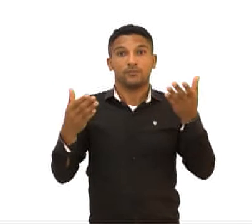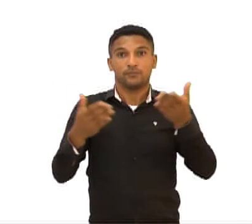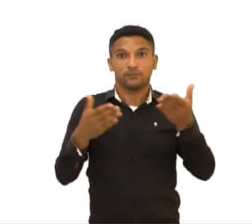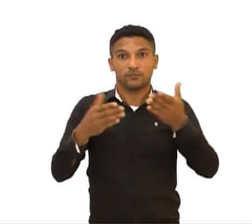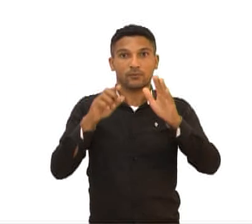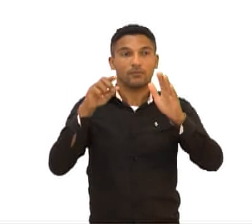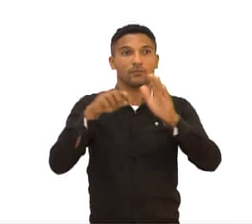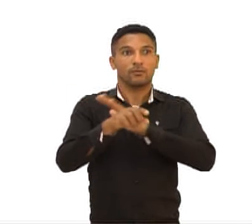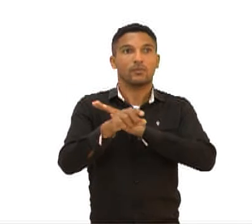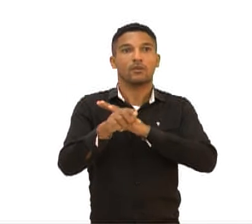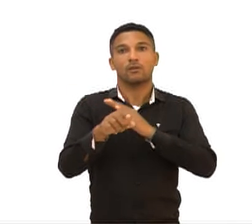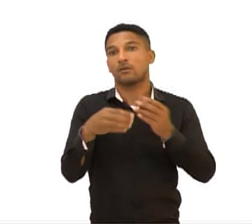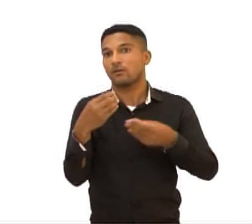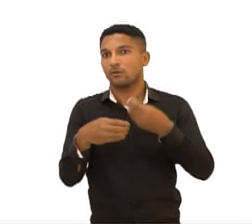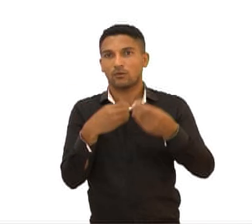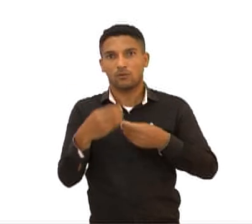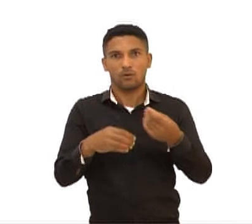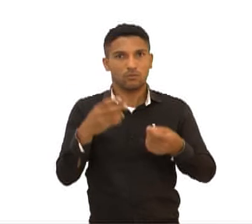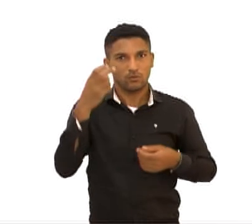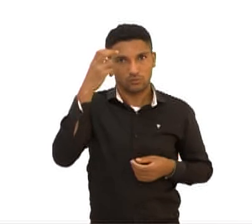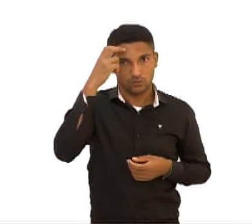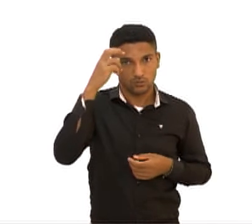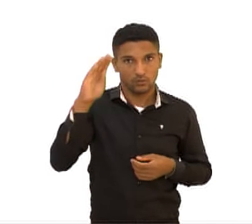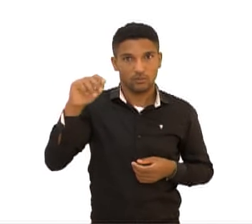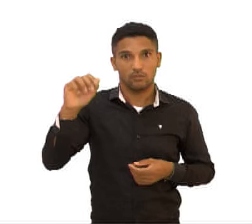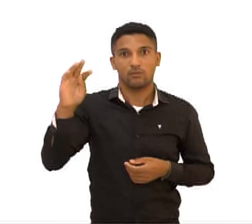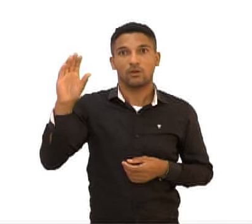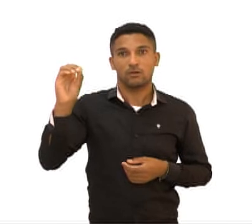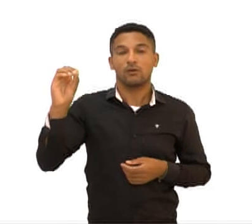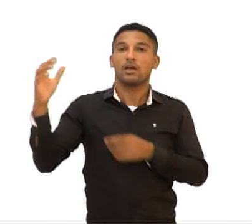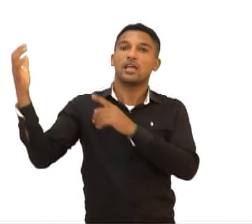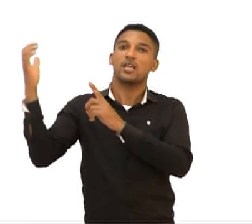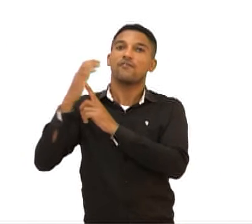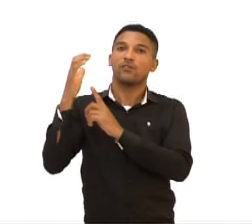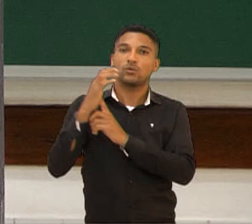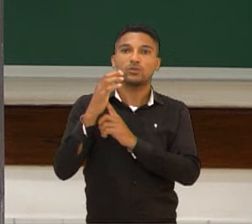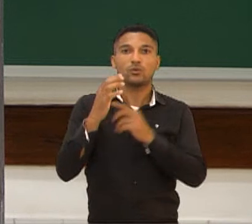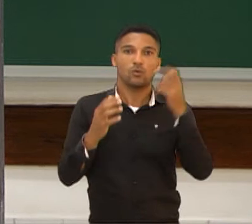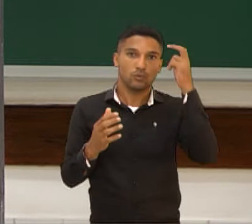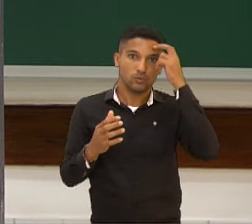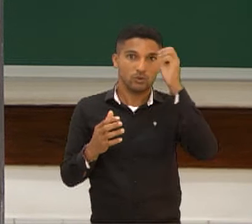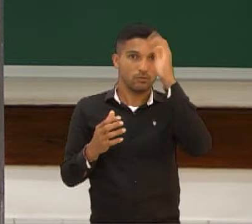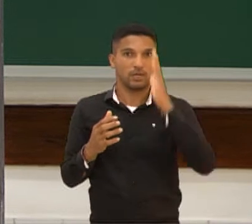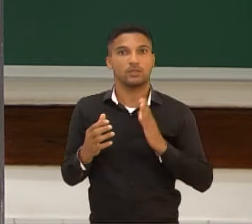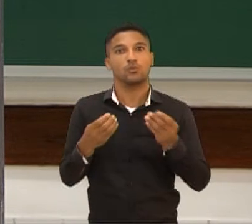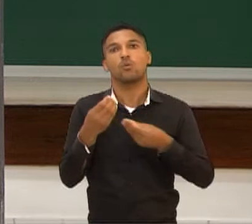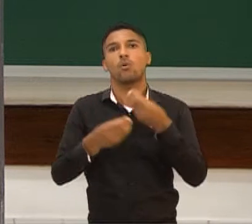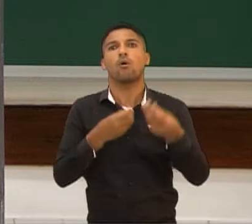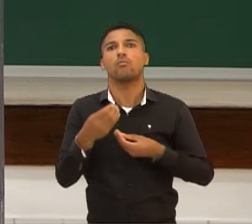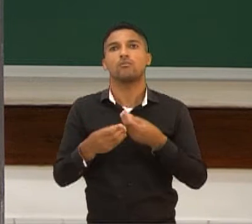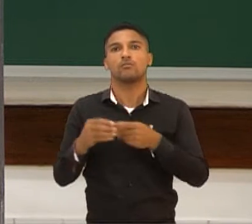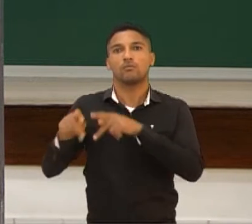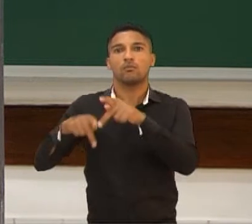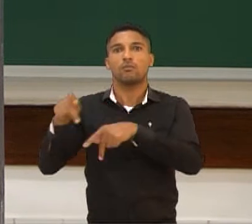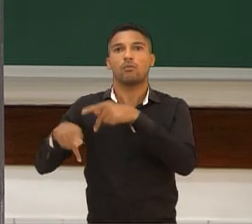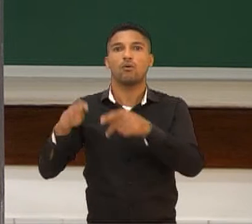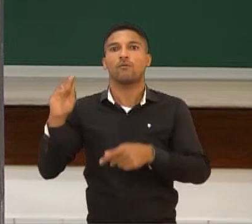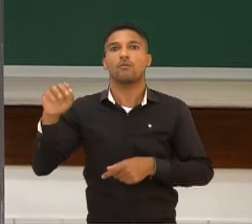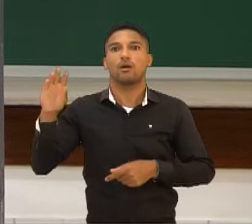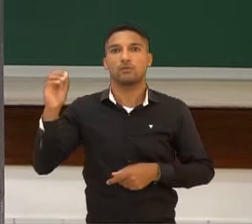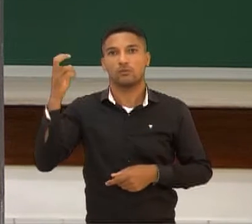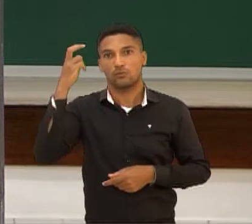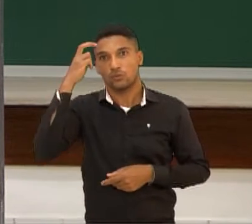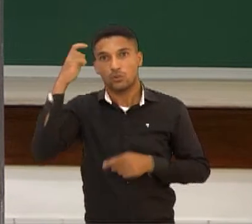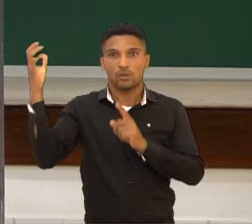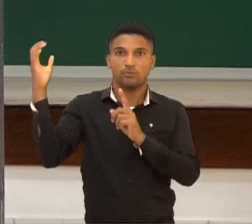cultura banta do Reino do Congo influenciou a cultura brasileira? A gente volta aí daqui a alguns minutos para